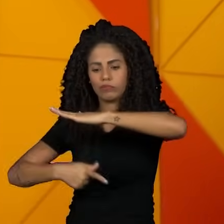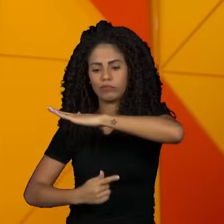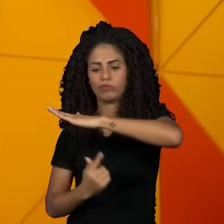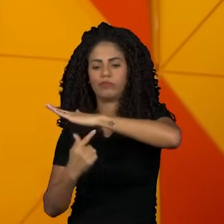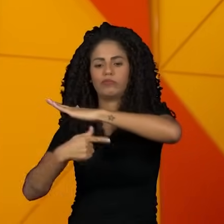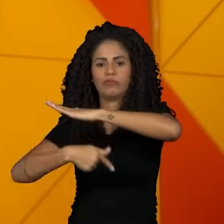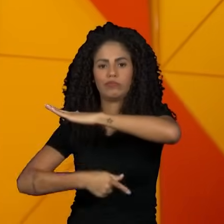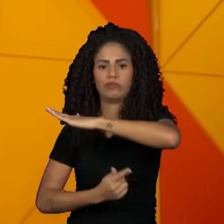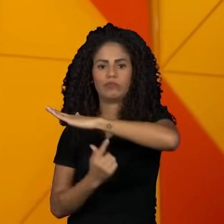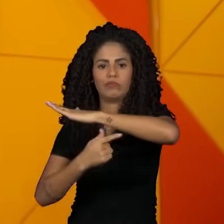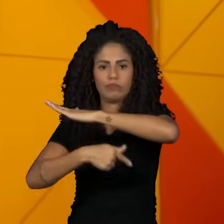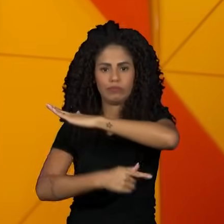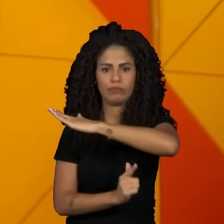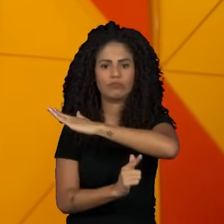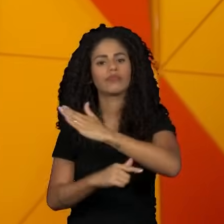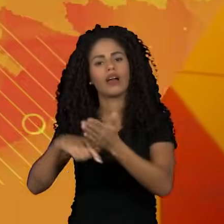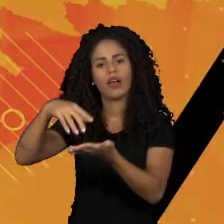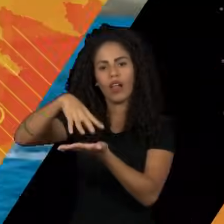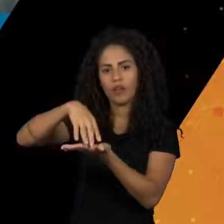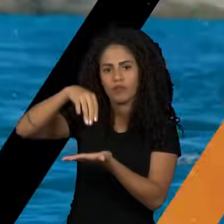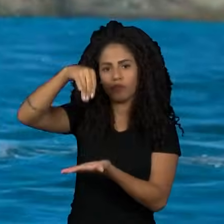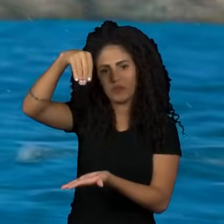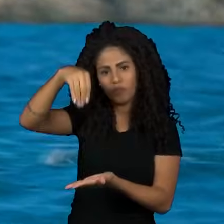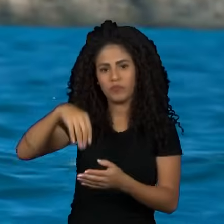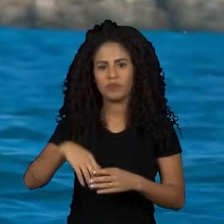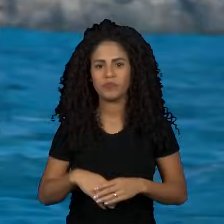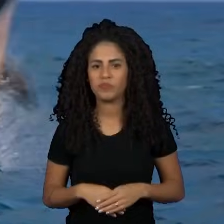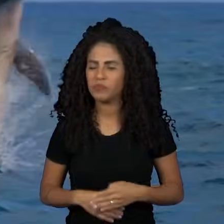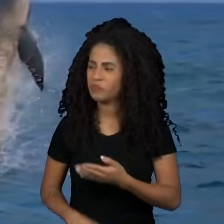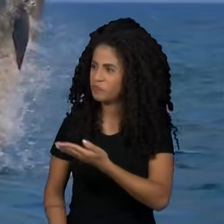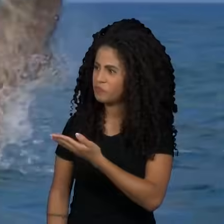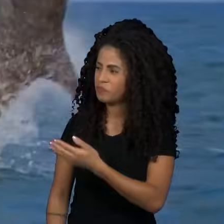golfinhos de Fernando de Noronha.